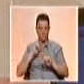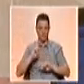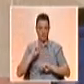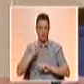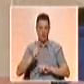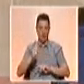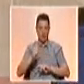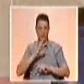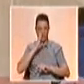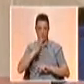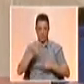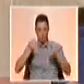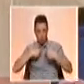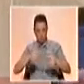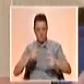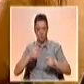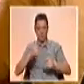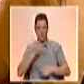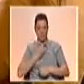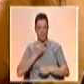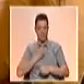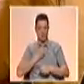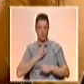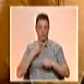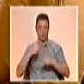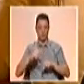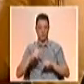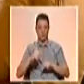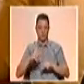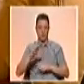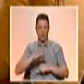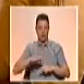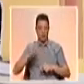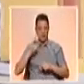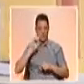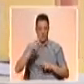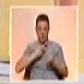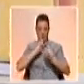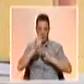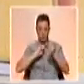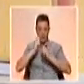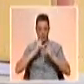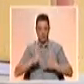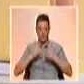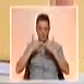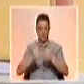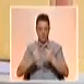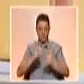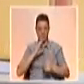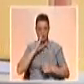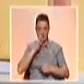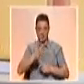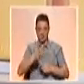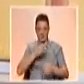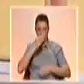muito focalizada no consumidor individual. Carla Graça, ainda antes de vermos uma reportagem, vamos ver a seguir já, e que vai entroncar um pouco